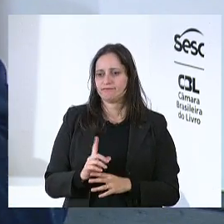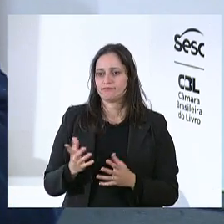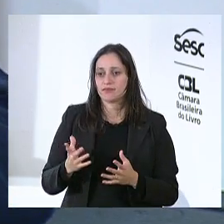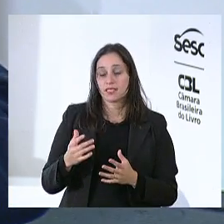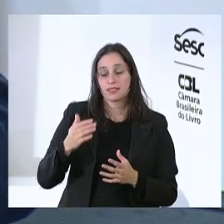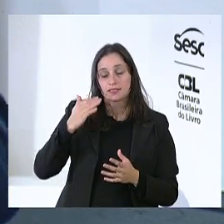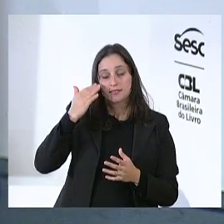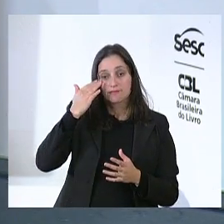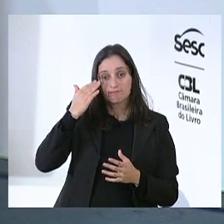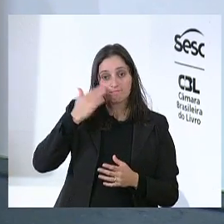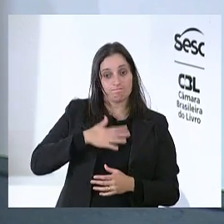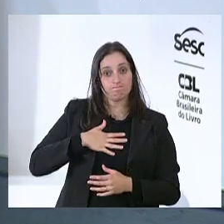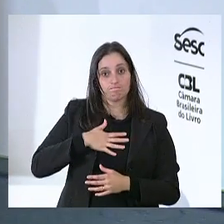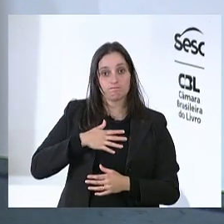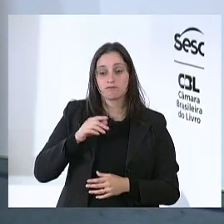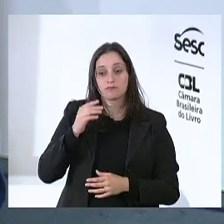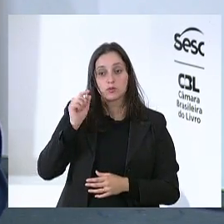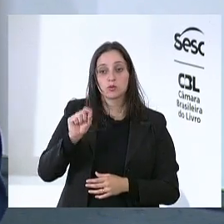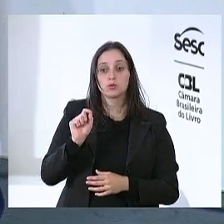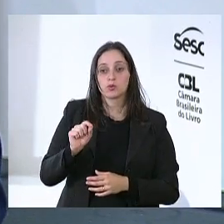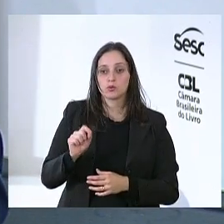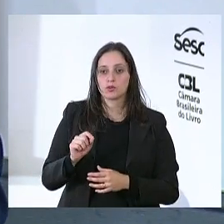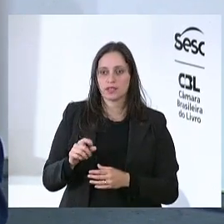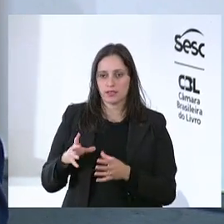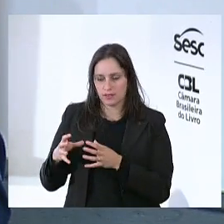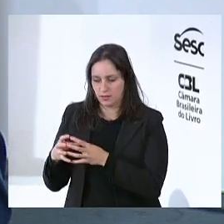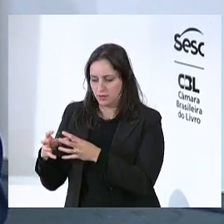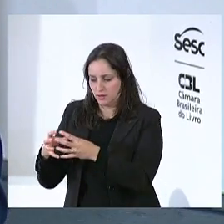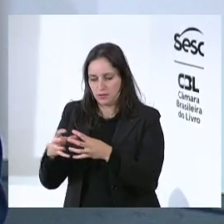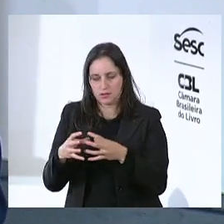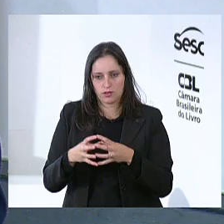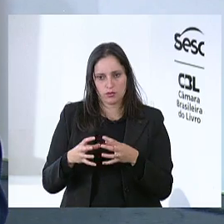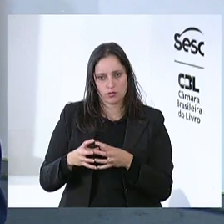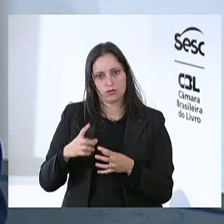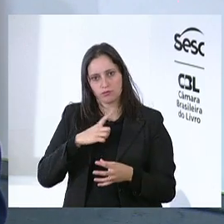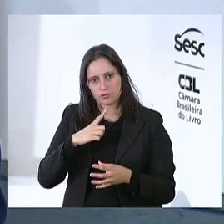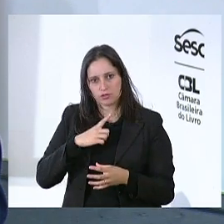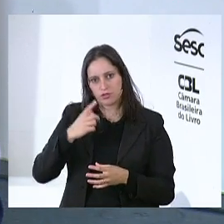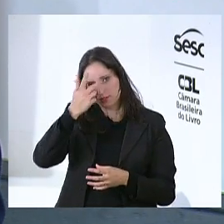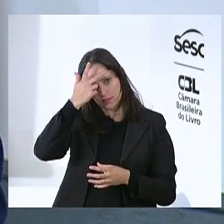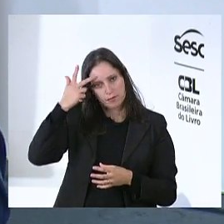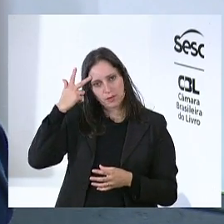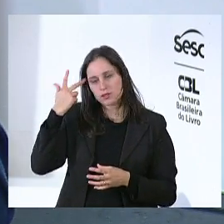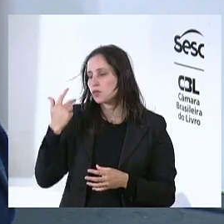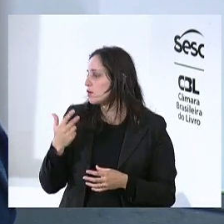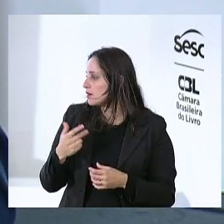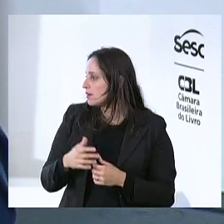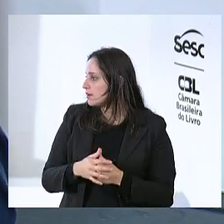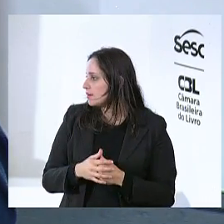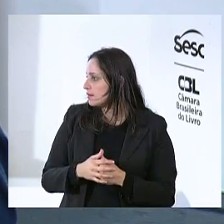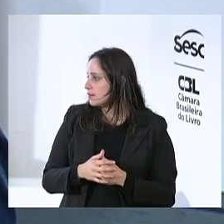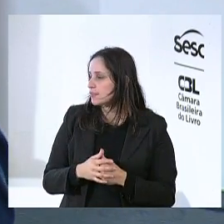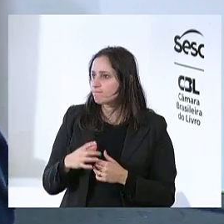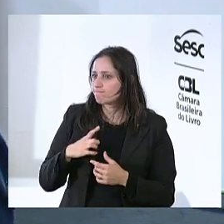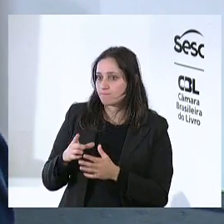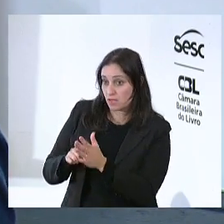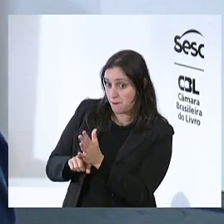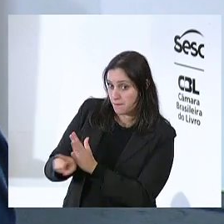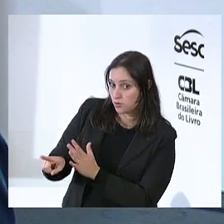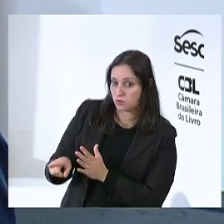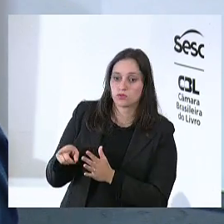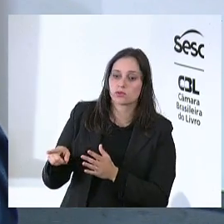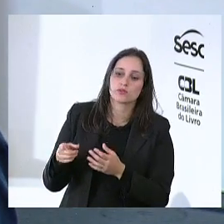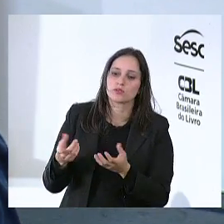seguinte: a gente perguntou para ele, éramos grupos, e tinha gente bastante estrepada realmente, né? A gente perguntou para ele como é que vocês